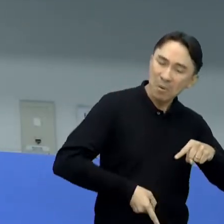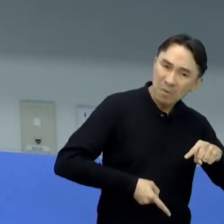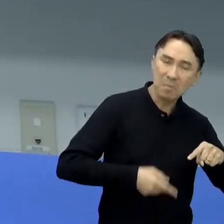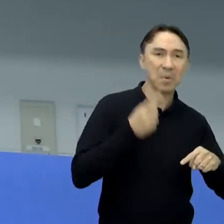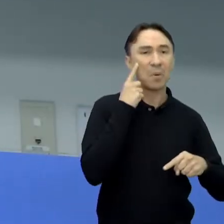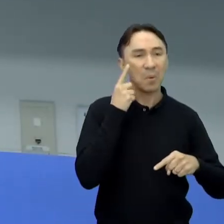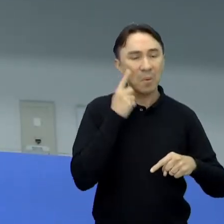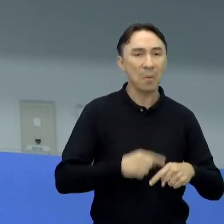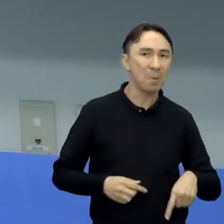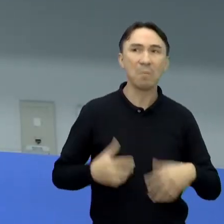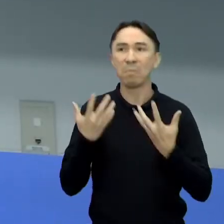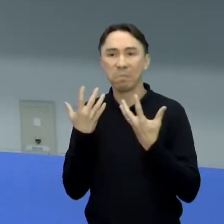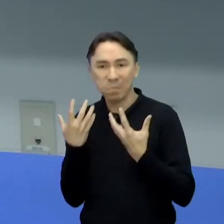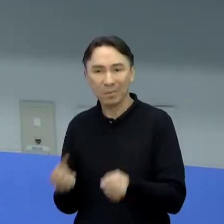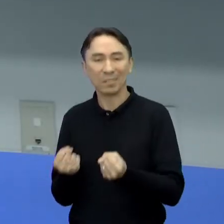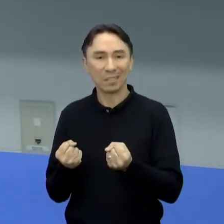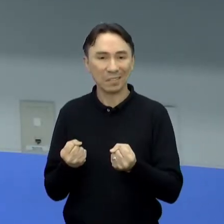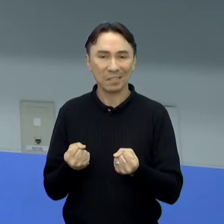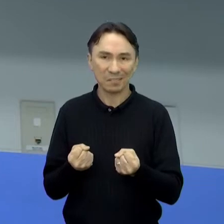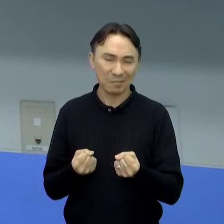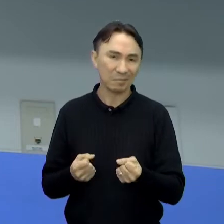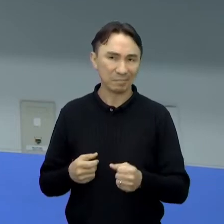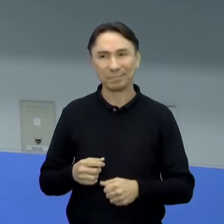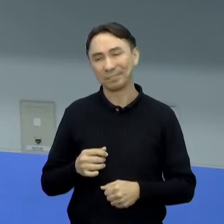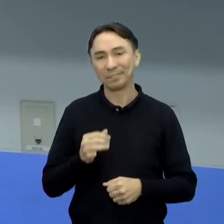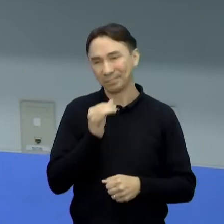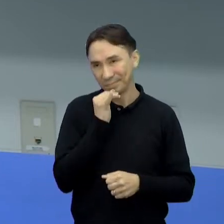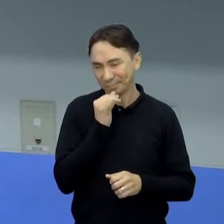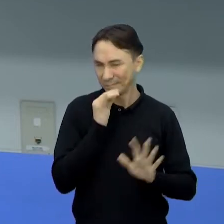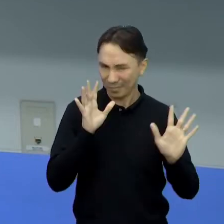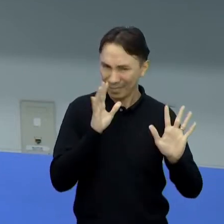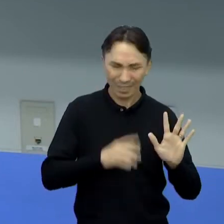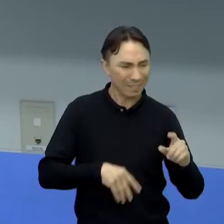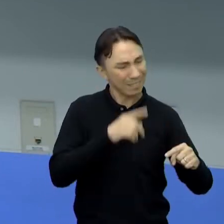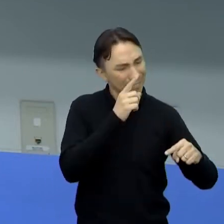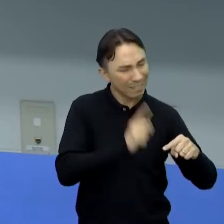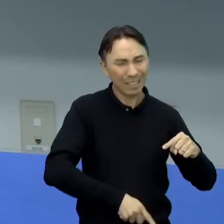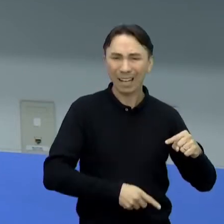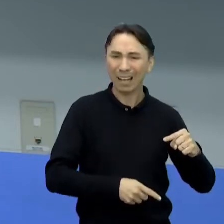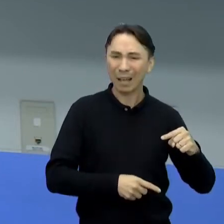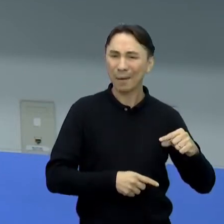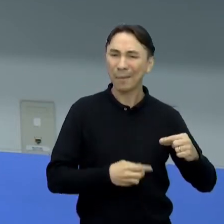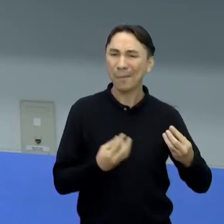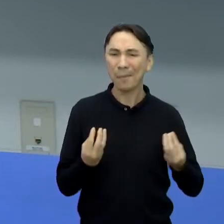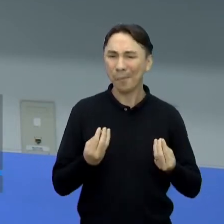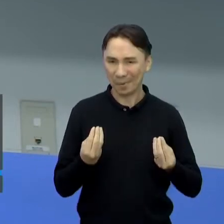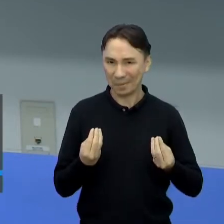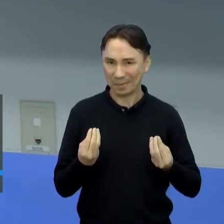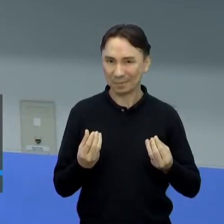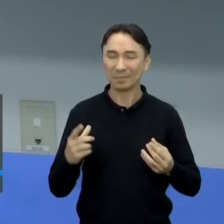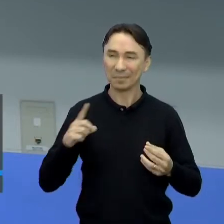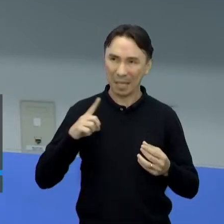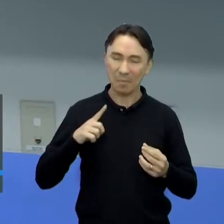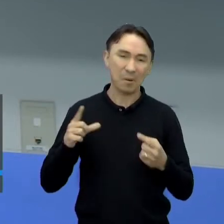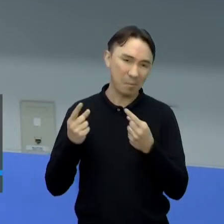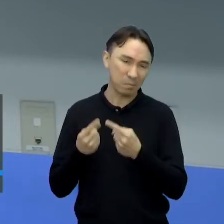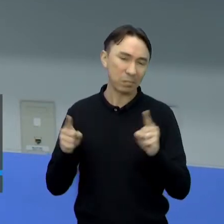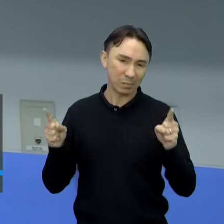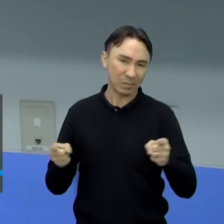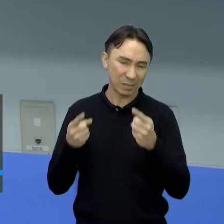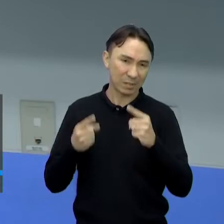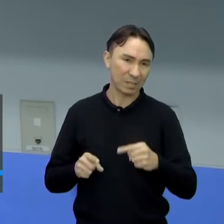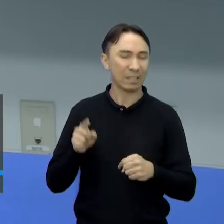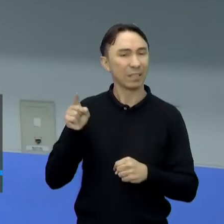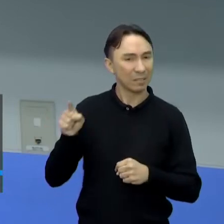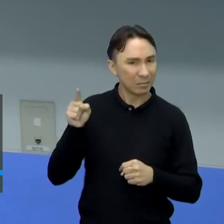Nega. Tem uma música ao qual eu aprecio bastante, de um compositor